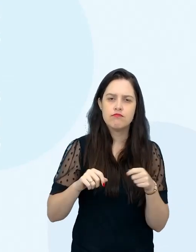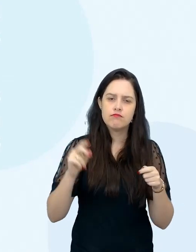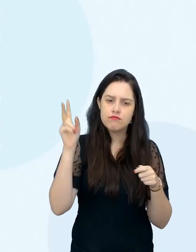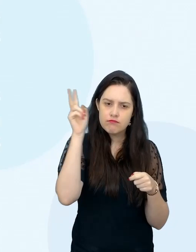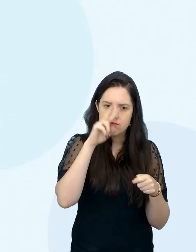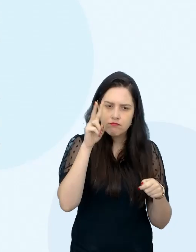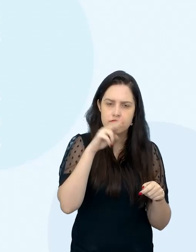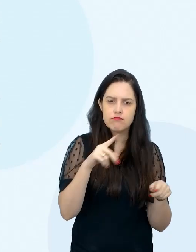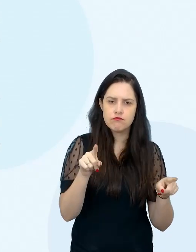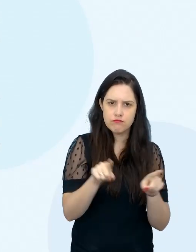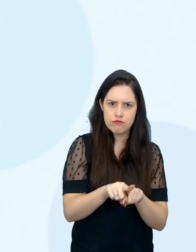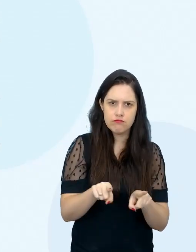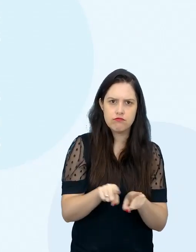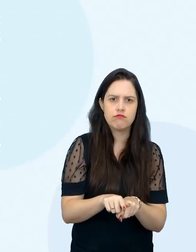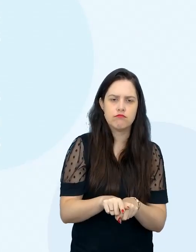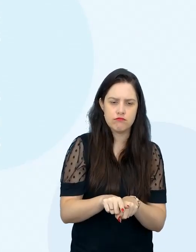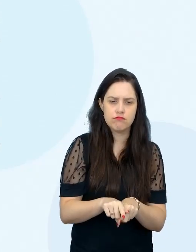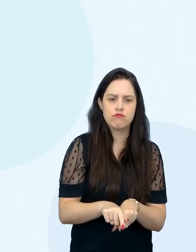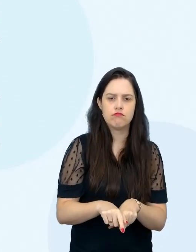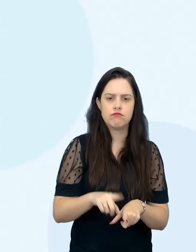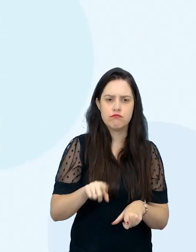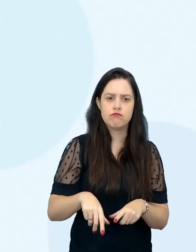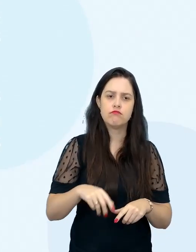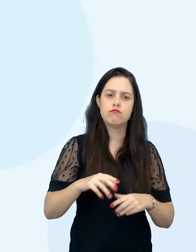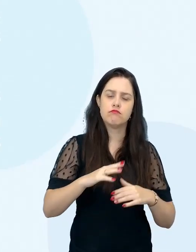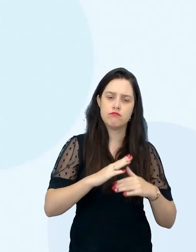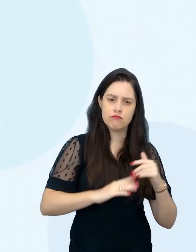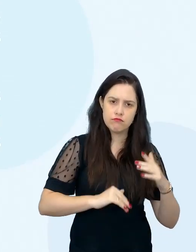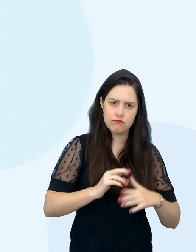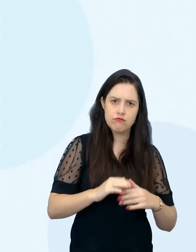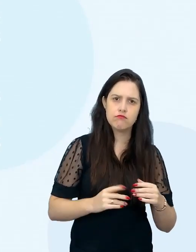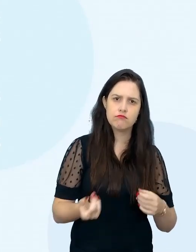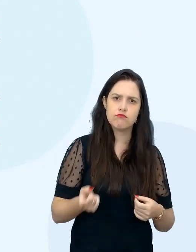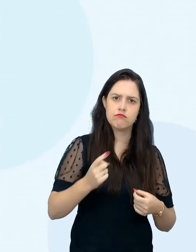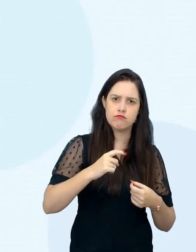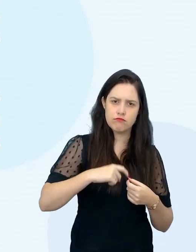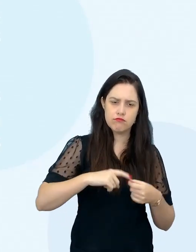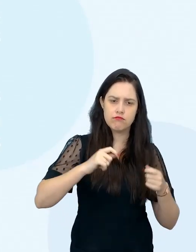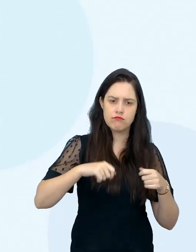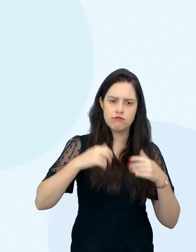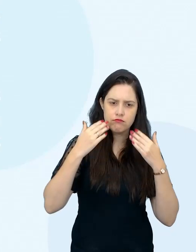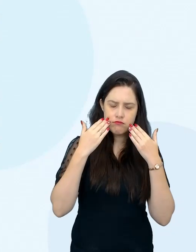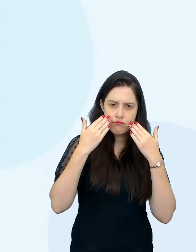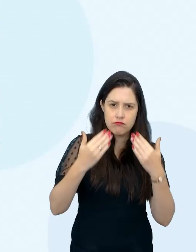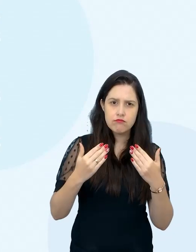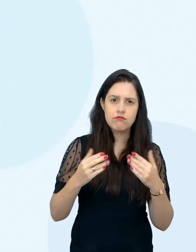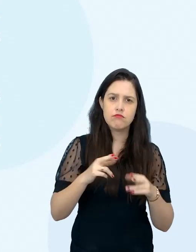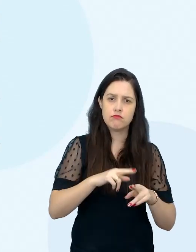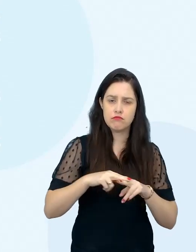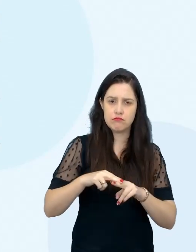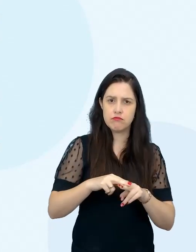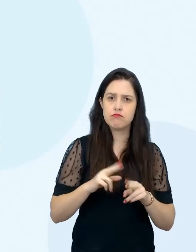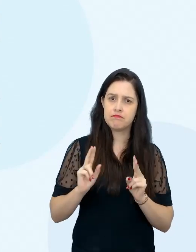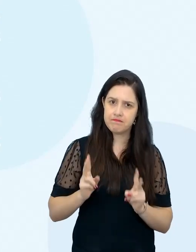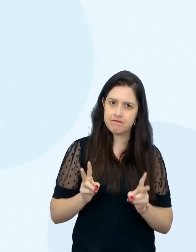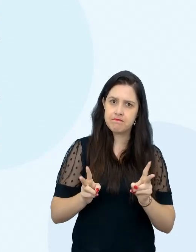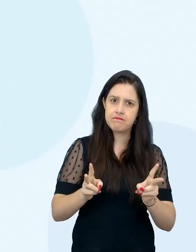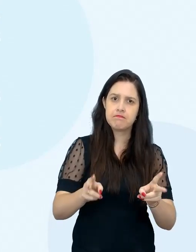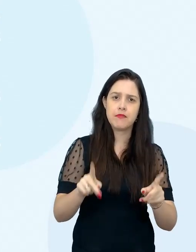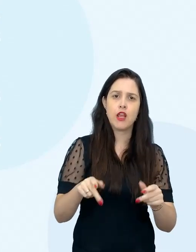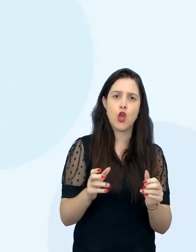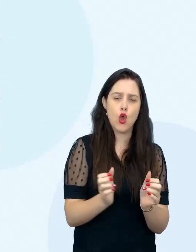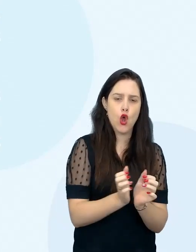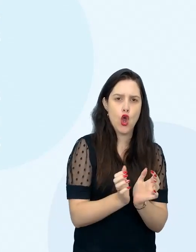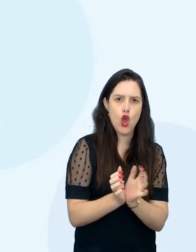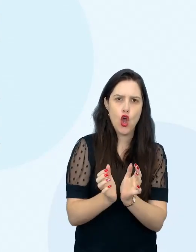mais. Assim, não, você pode conversar com o professor de história, claro, né, e vocês criarem aí uma recuperação contínua em conjunto,